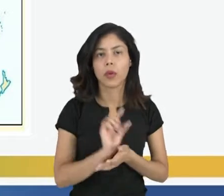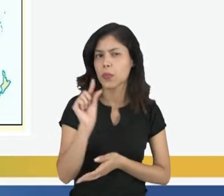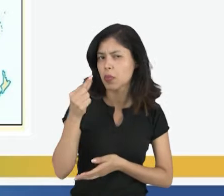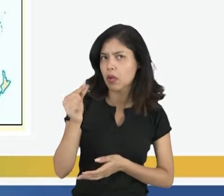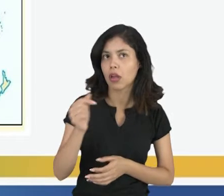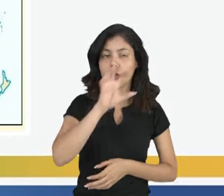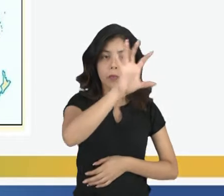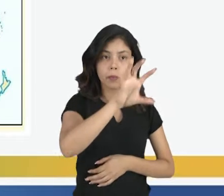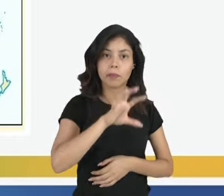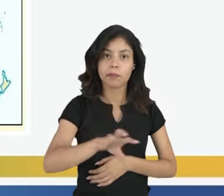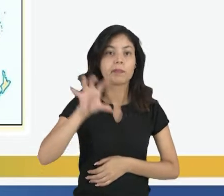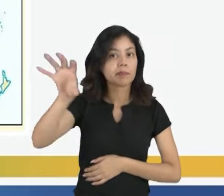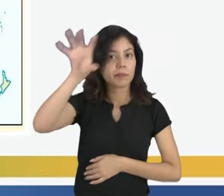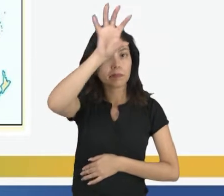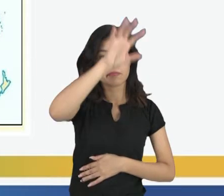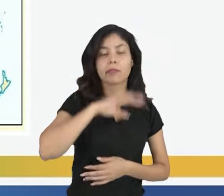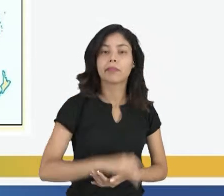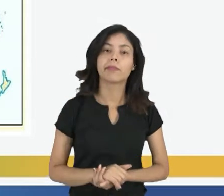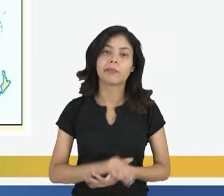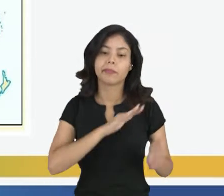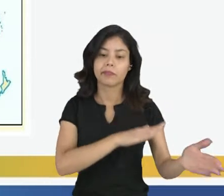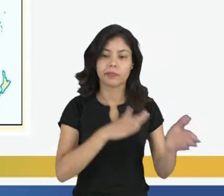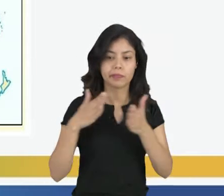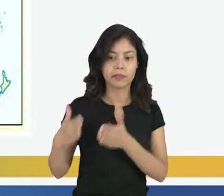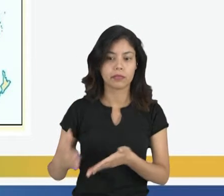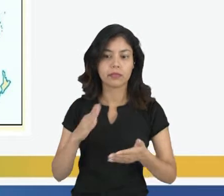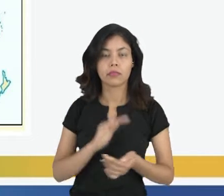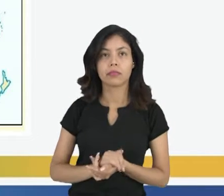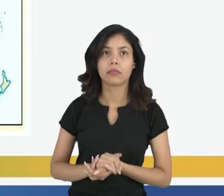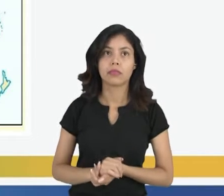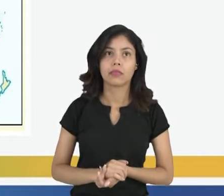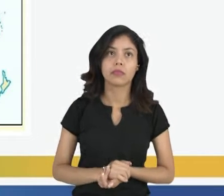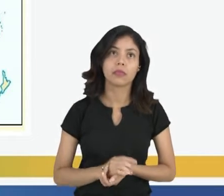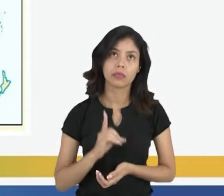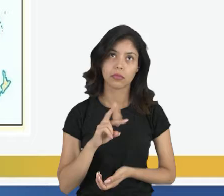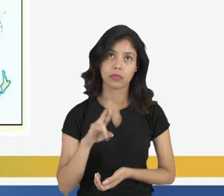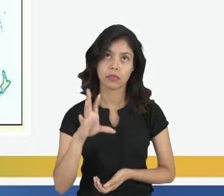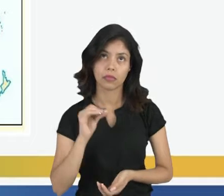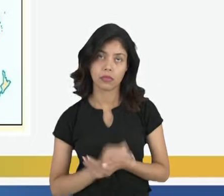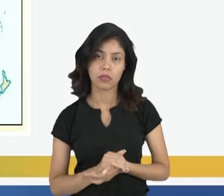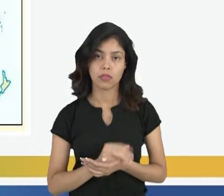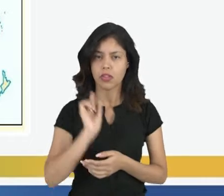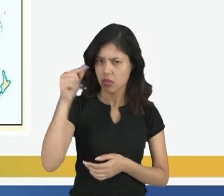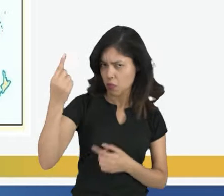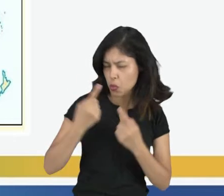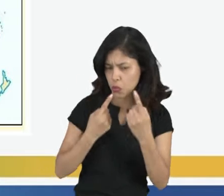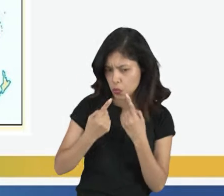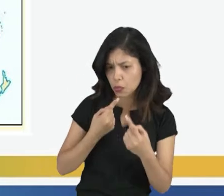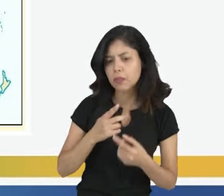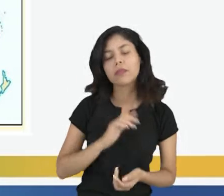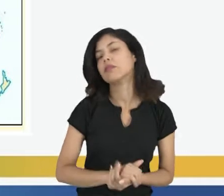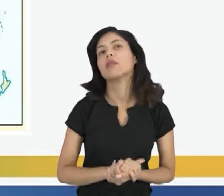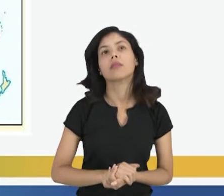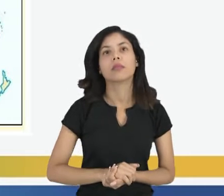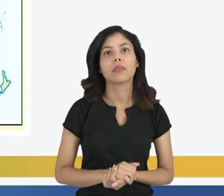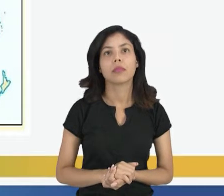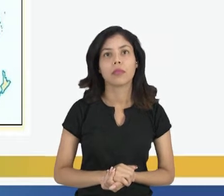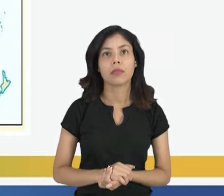nesse mapa, né? A partir da OTAN, que a gente vai discutir um pouco depois, né?